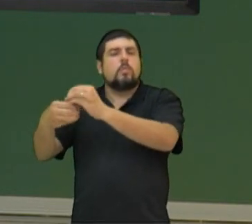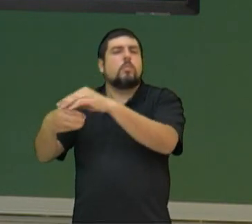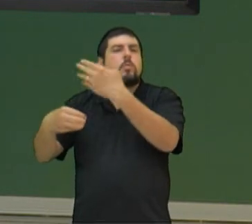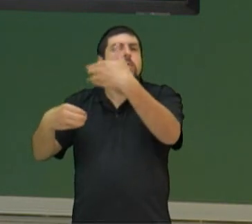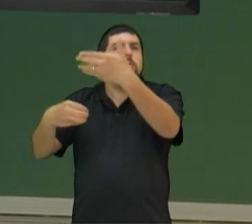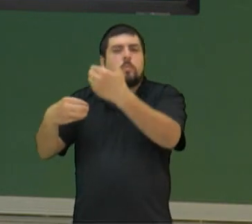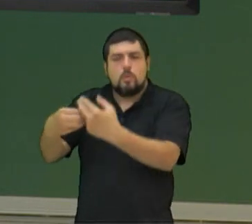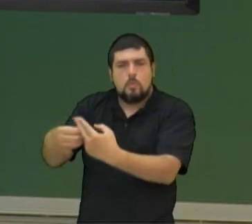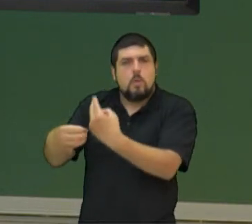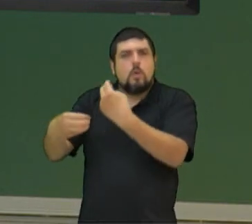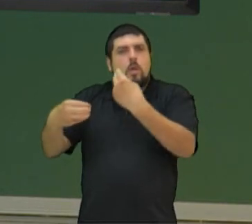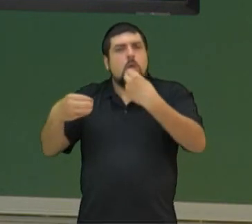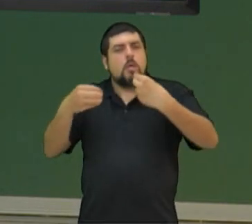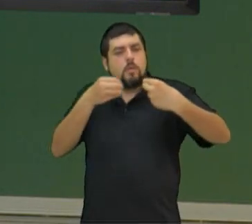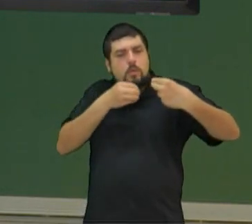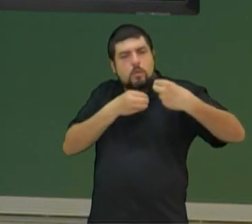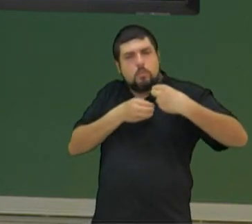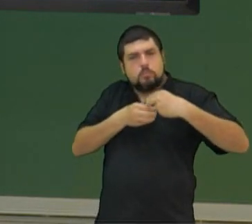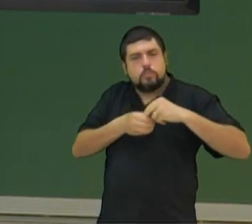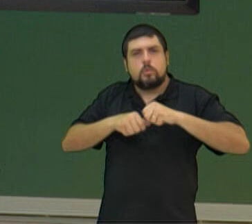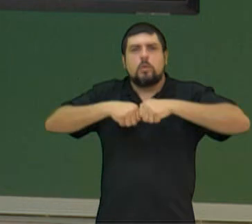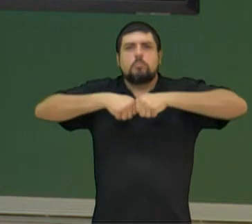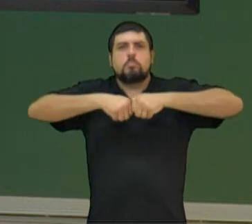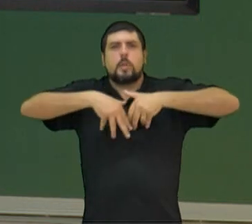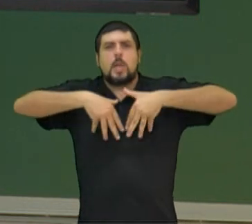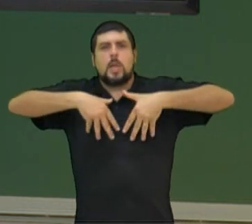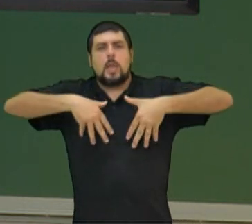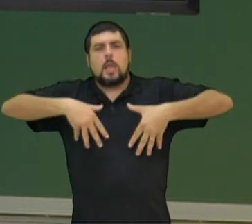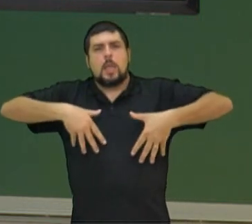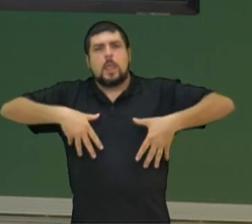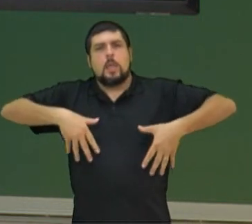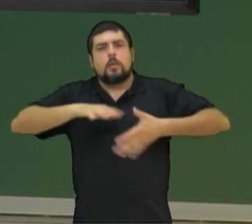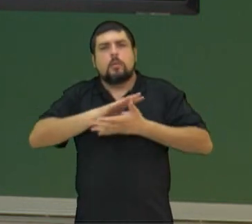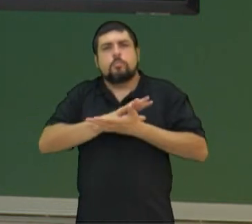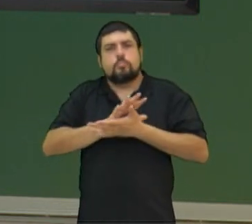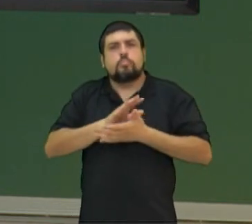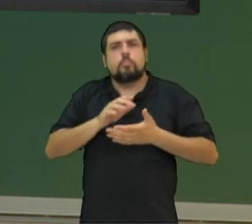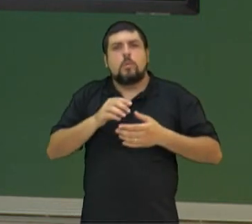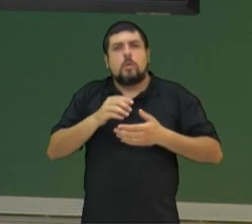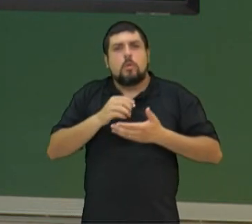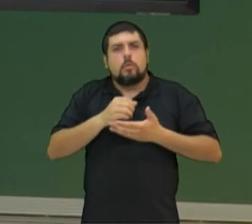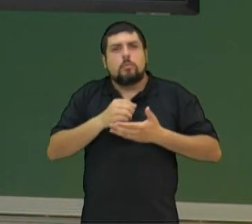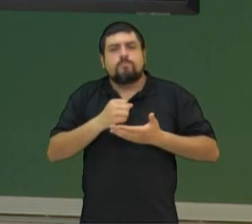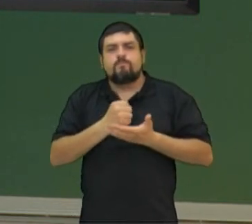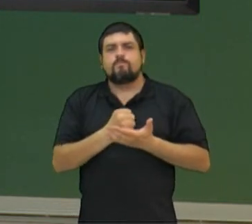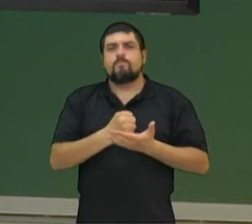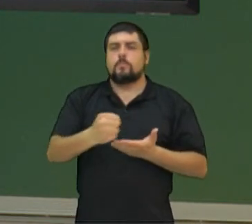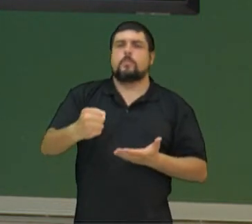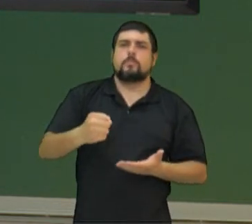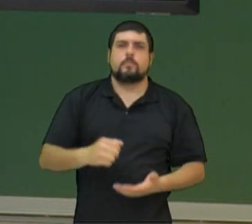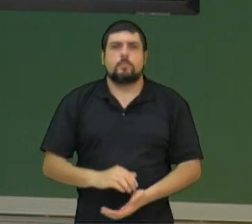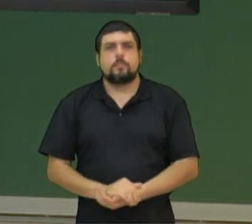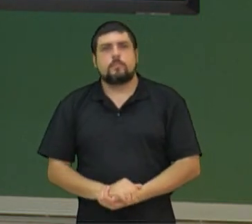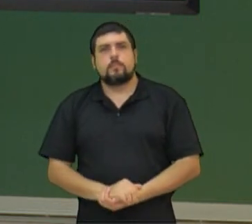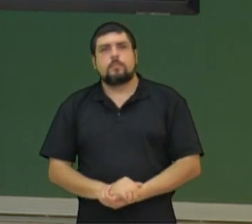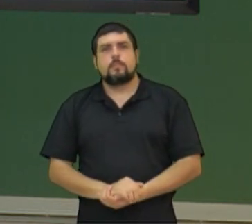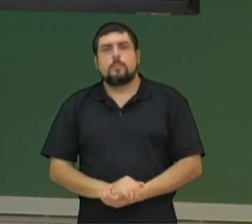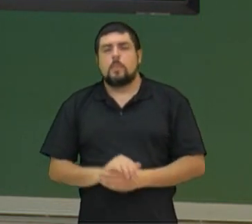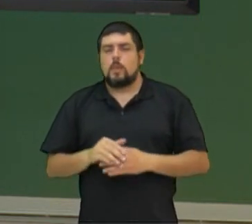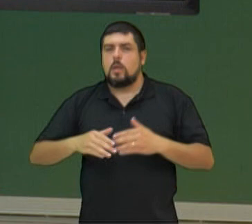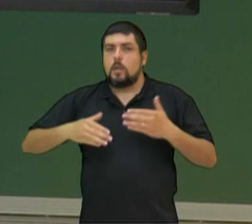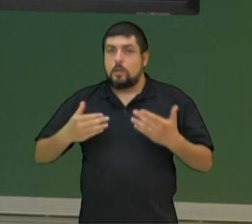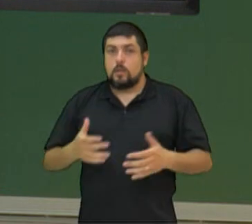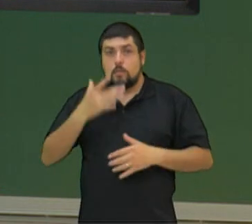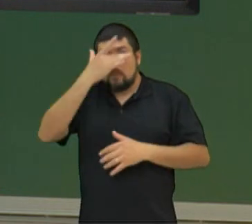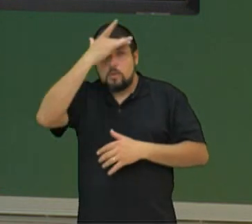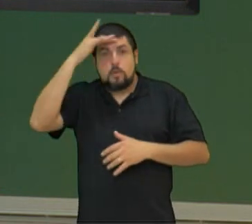material genético da célula e ela vai passar a ajudar ele a se replicar cada vez mais, tá? Por isso que a pessoa